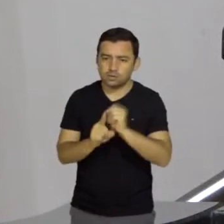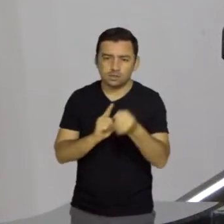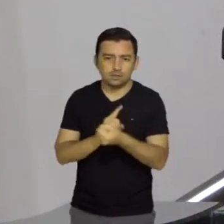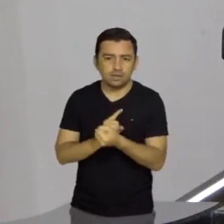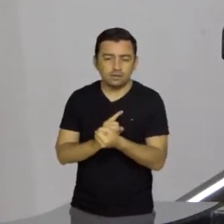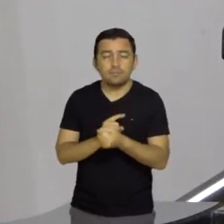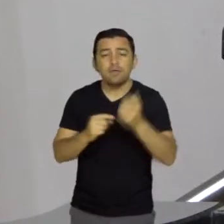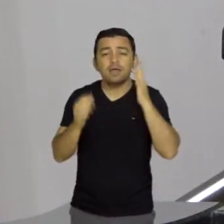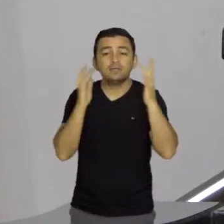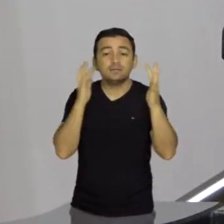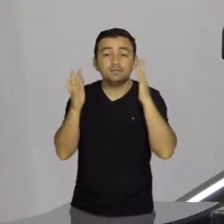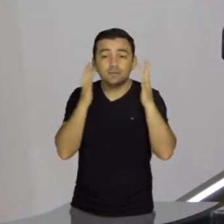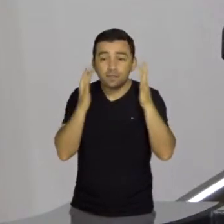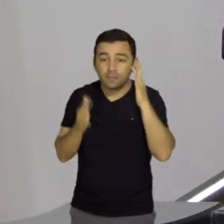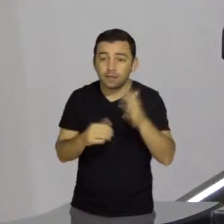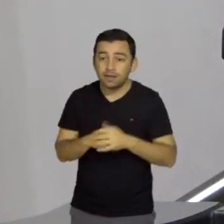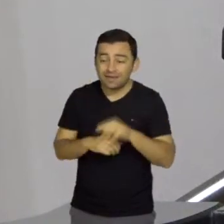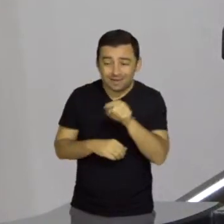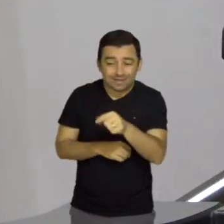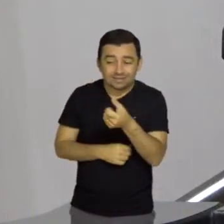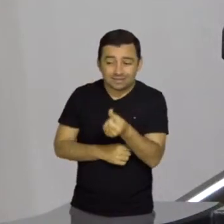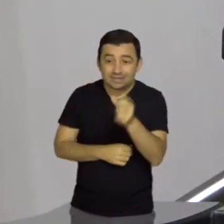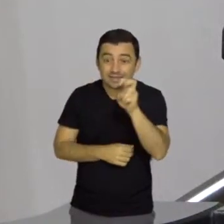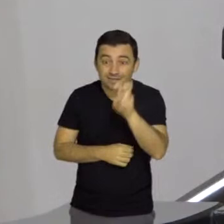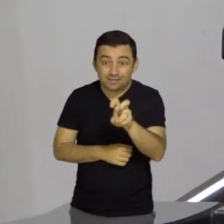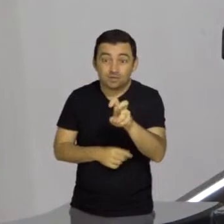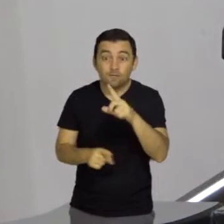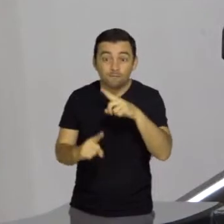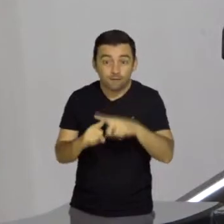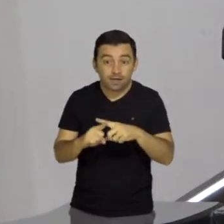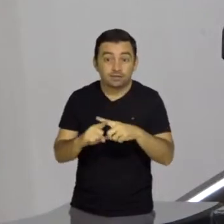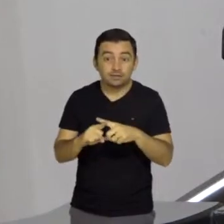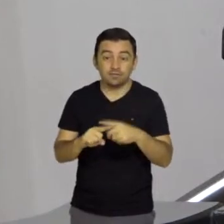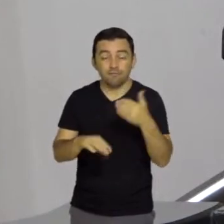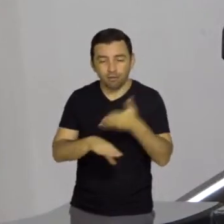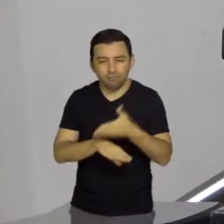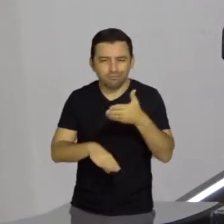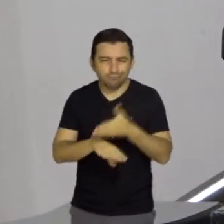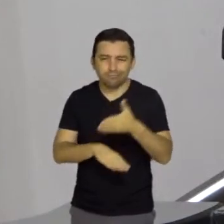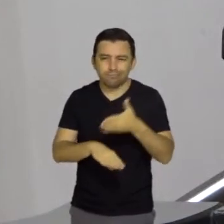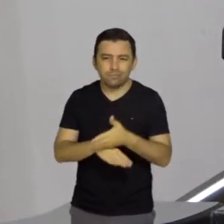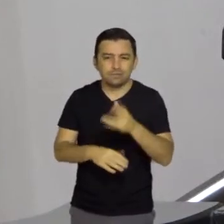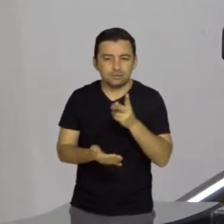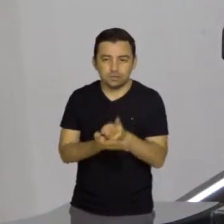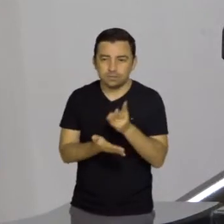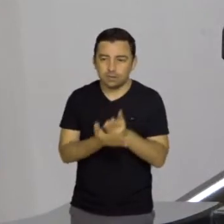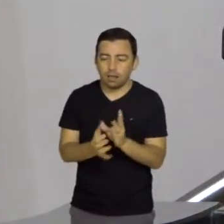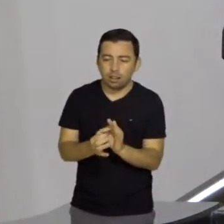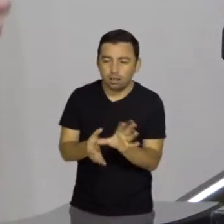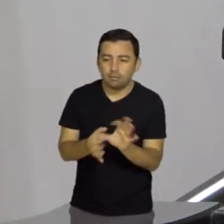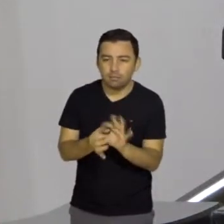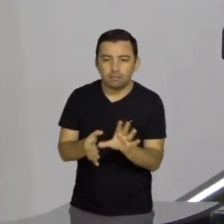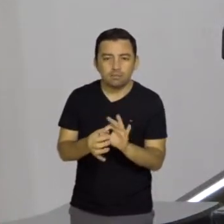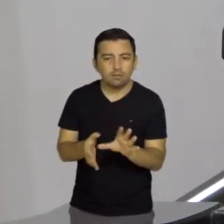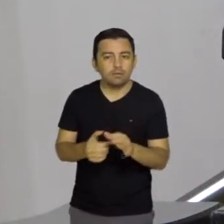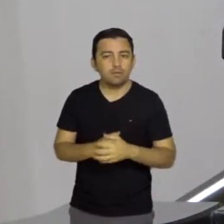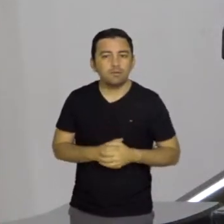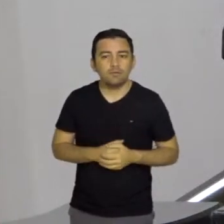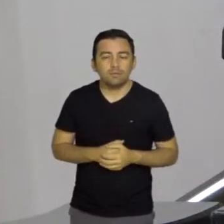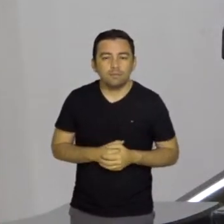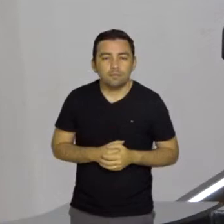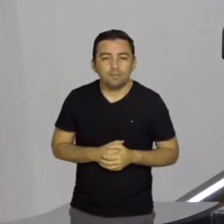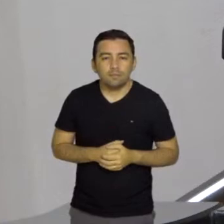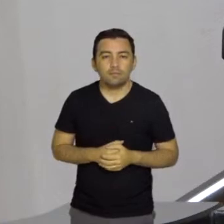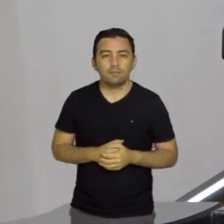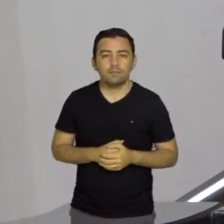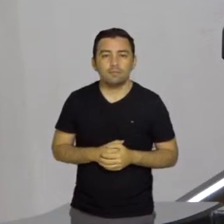imagina pegar um com 65 passagens e estar liberando. Passagem. Deputado Sargento policial.